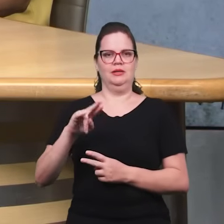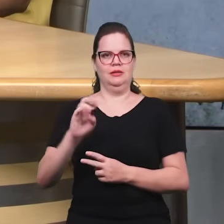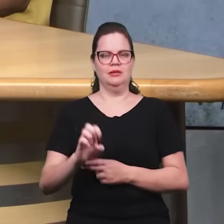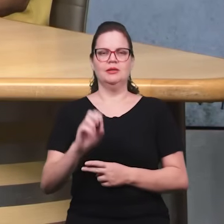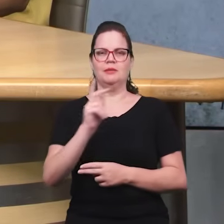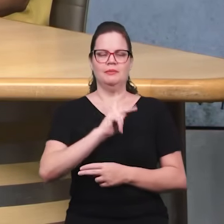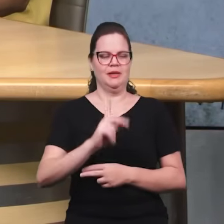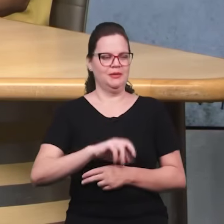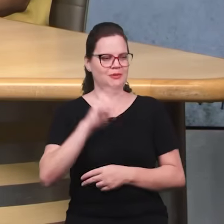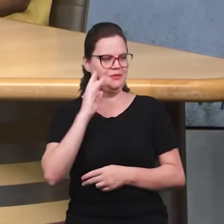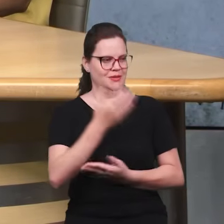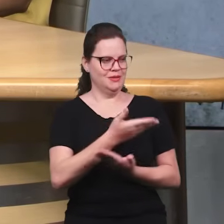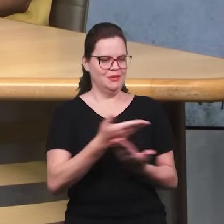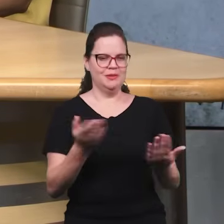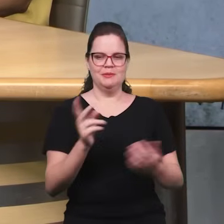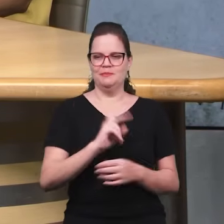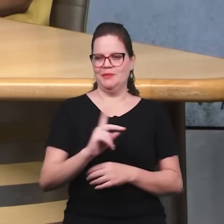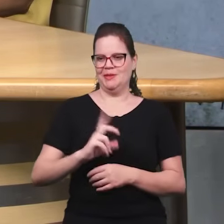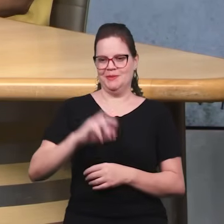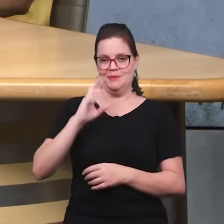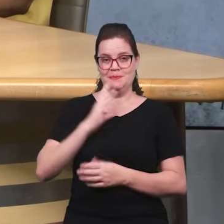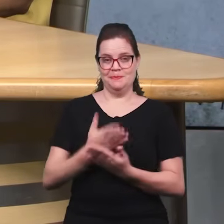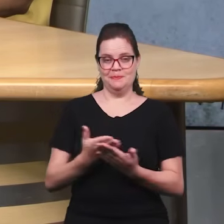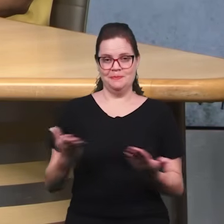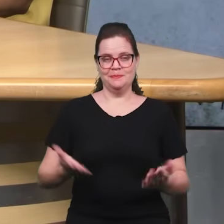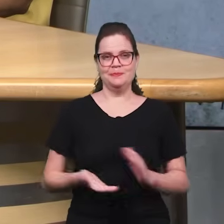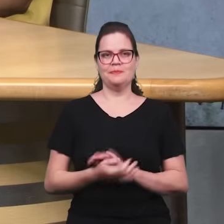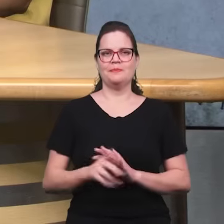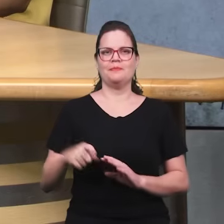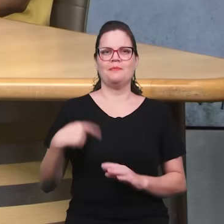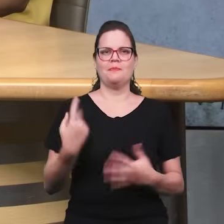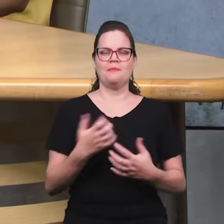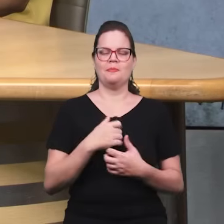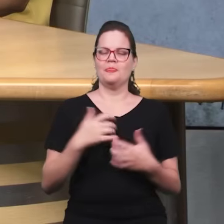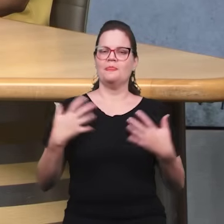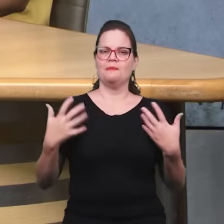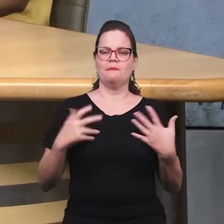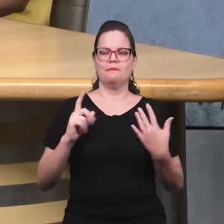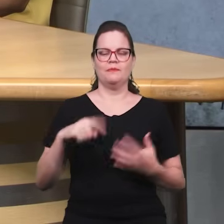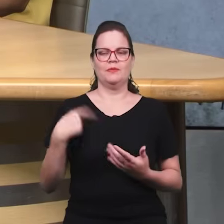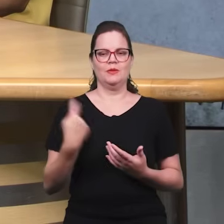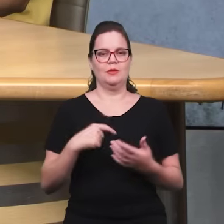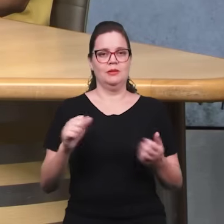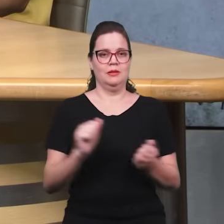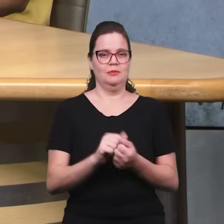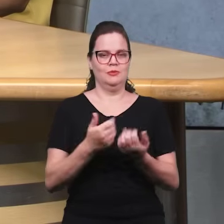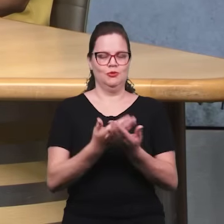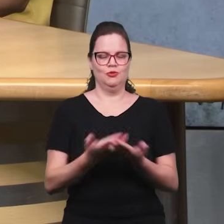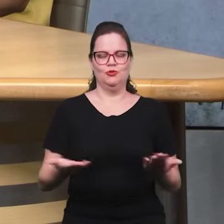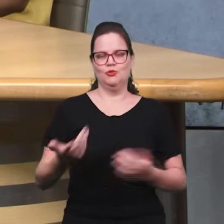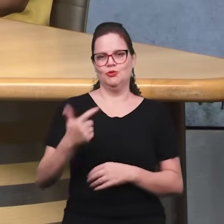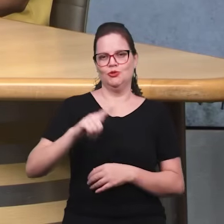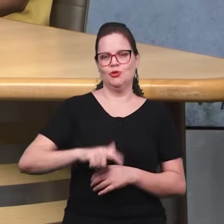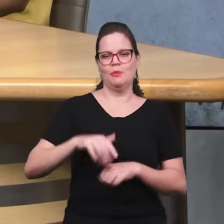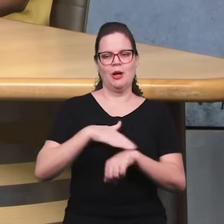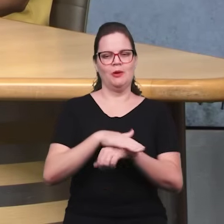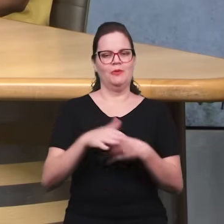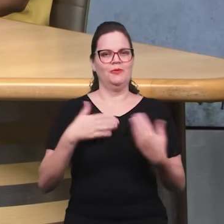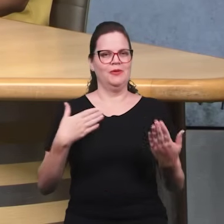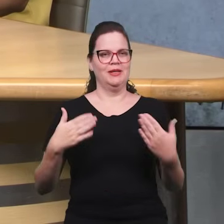Senhor, Cris. Paz do Senhor, Eveline. É uma alegria para nós, né? Estarmos juntas mais uma vez